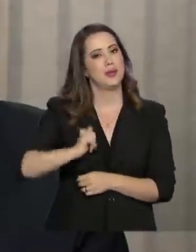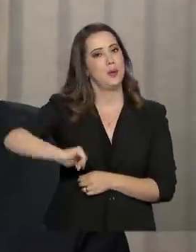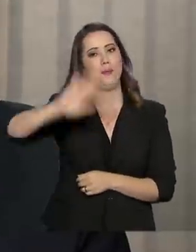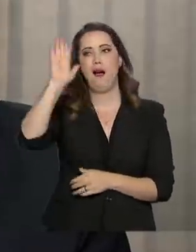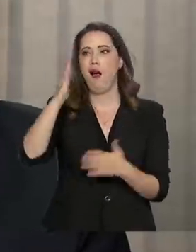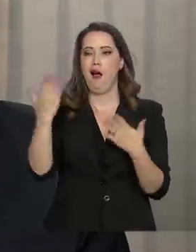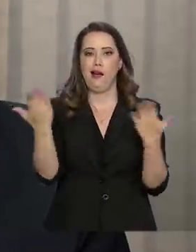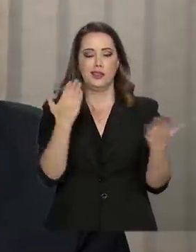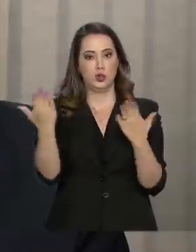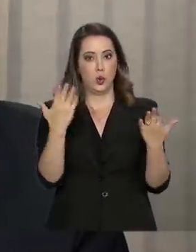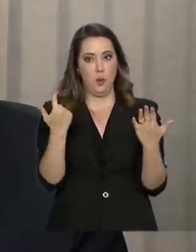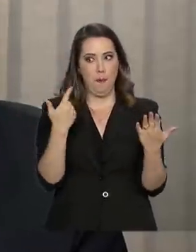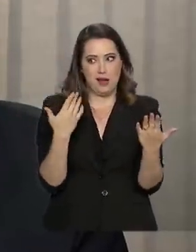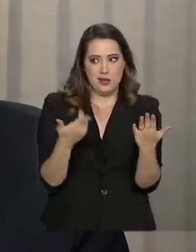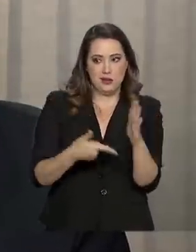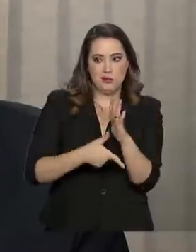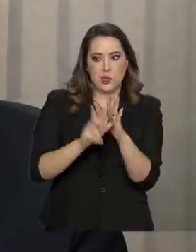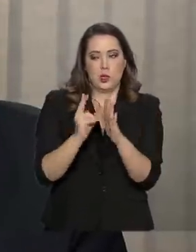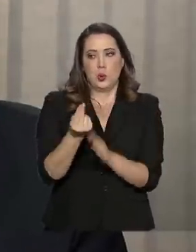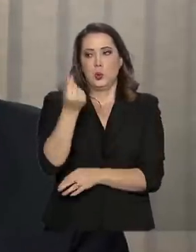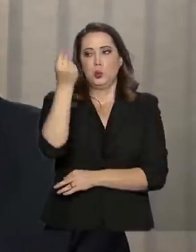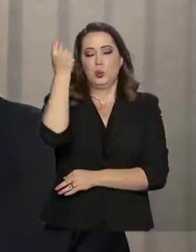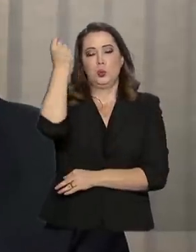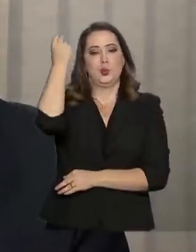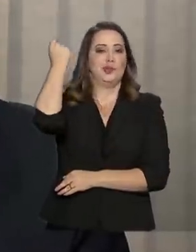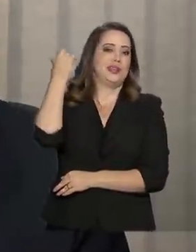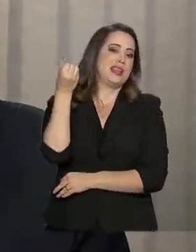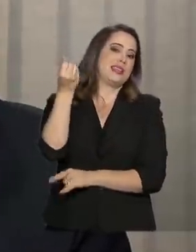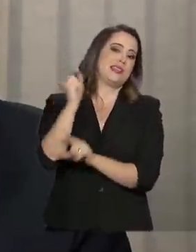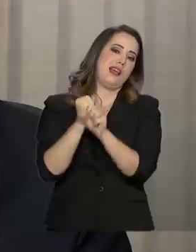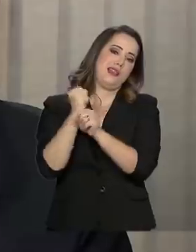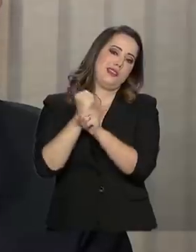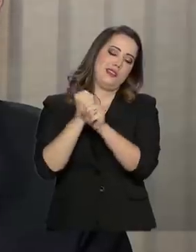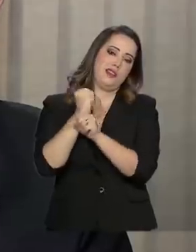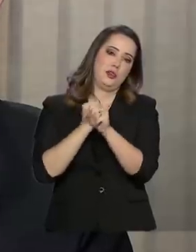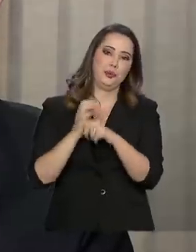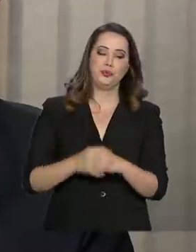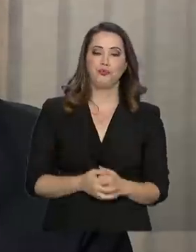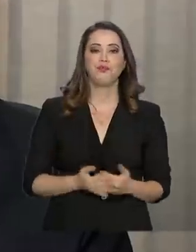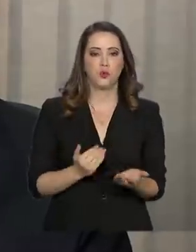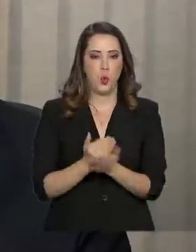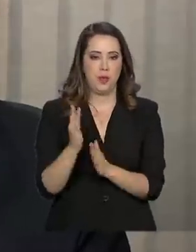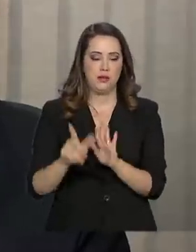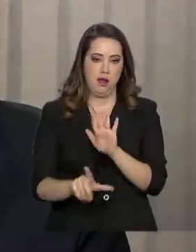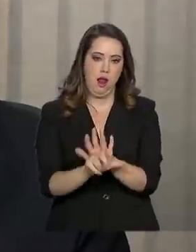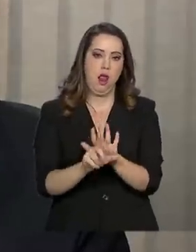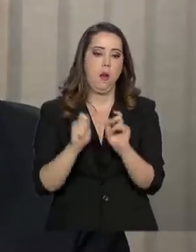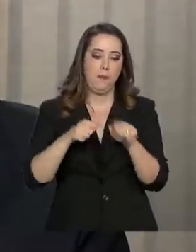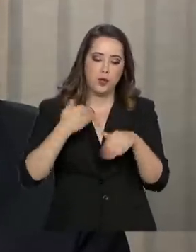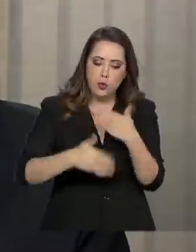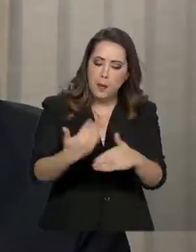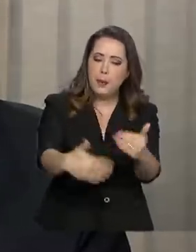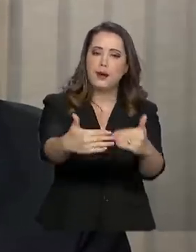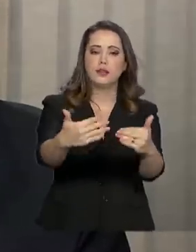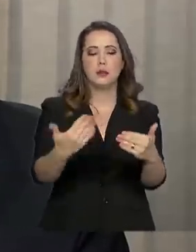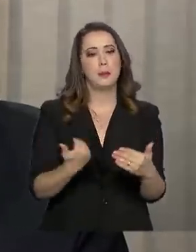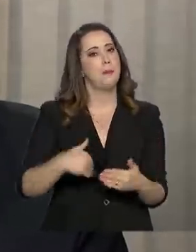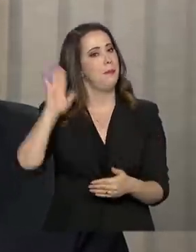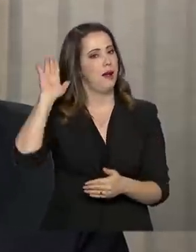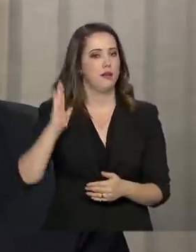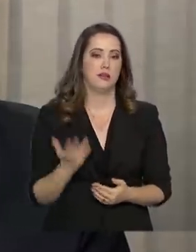décuplo do que foi feito desde os seis anos desde o início da lei não se pode avançar muito e qualquer resultado